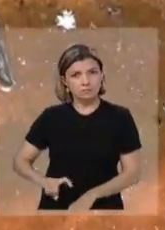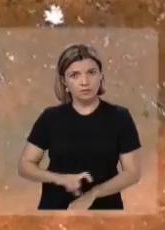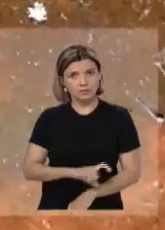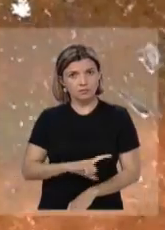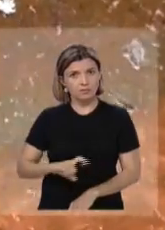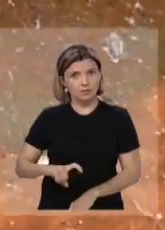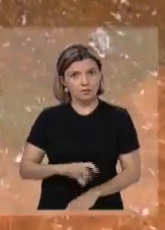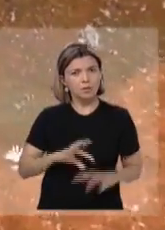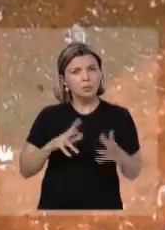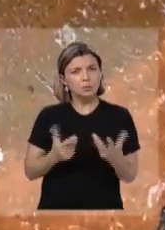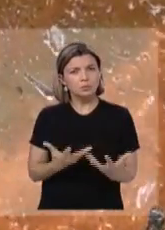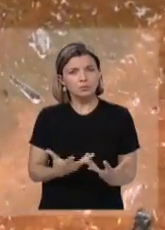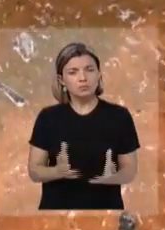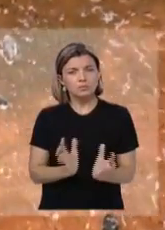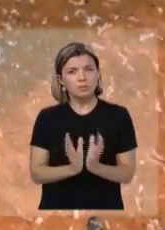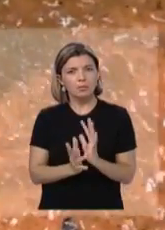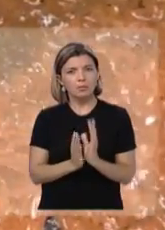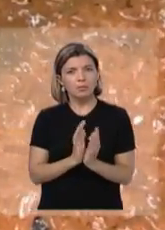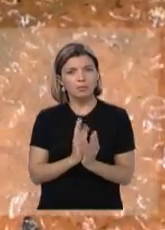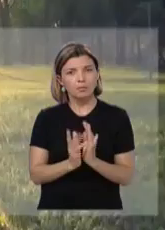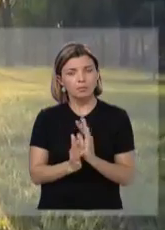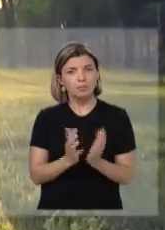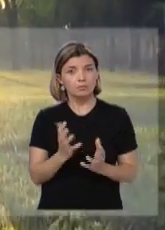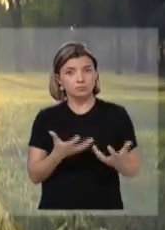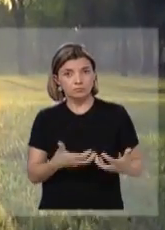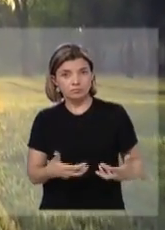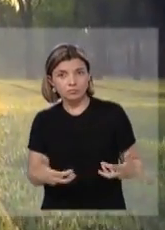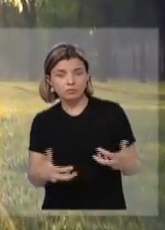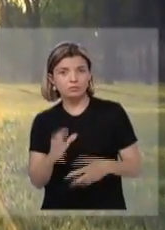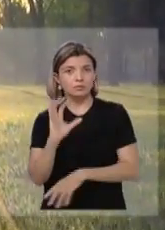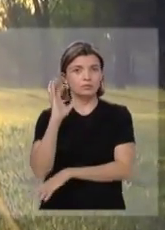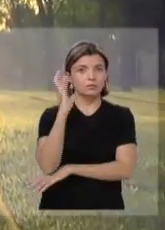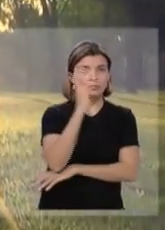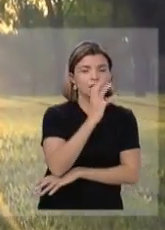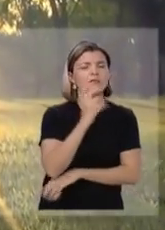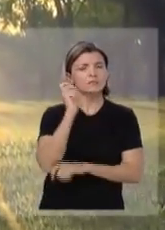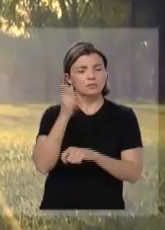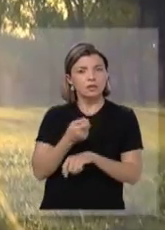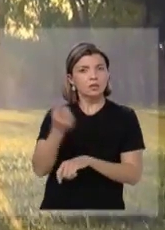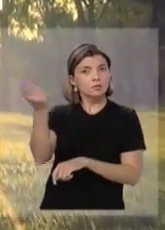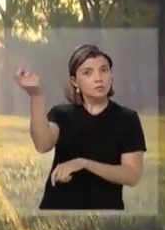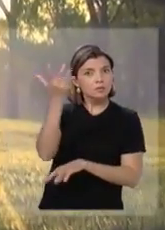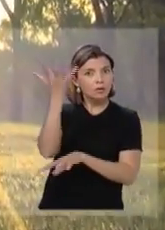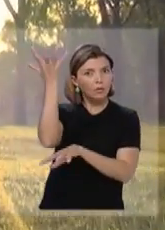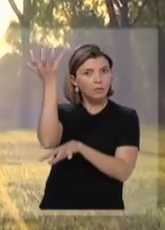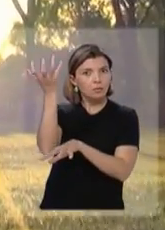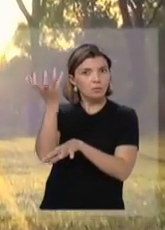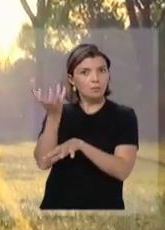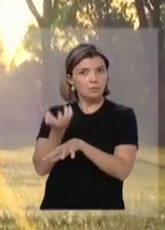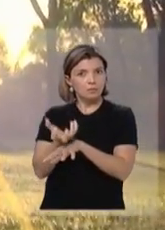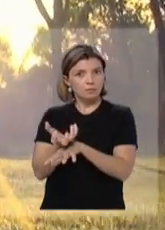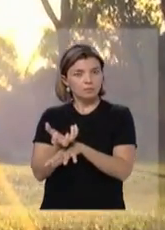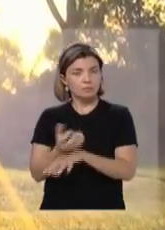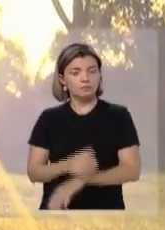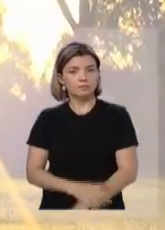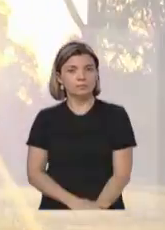Algumas bactérias, todas as algas e todas as plantas são capazes de realizar a fotossíntese.